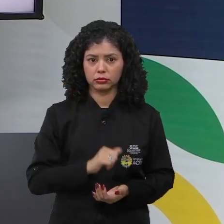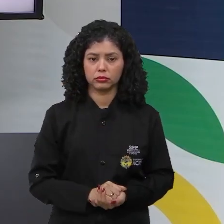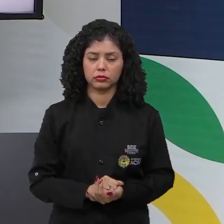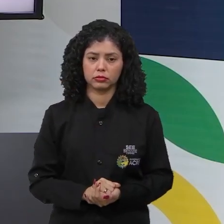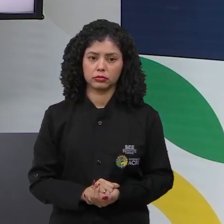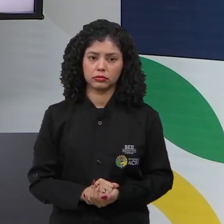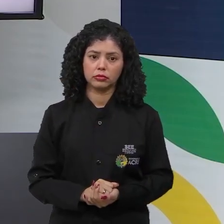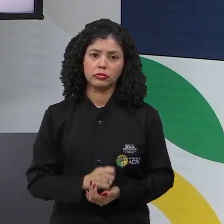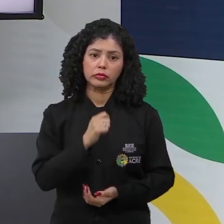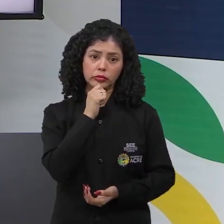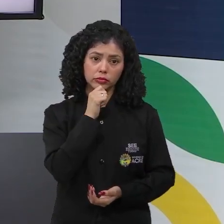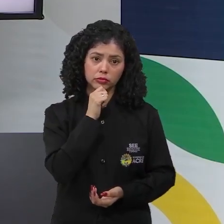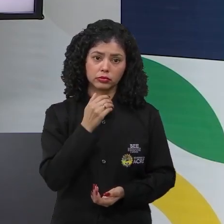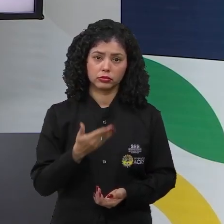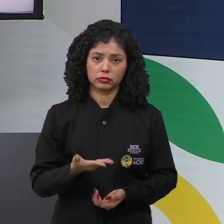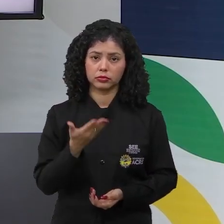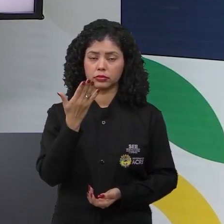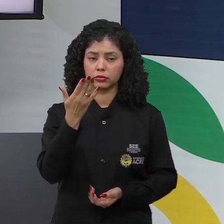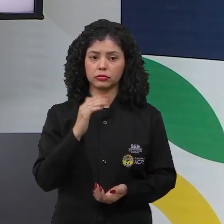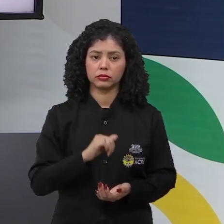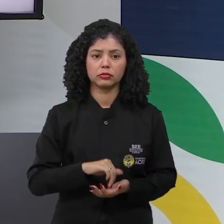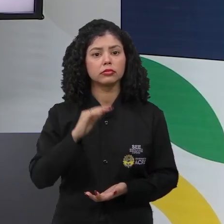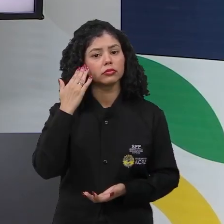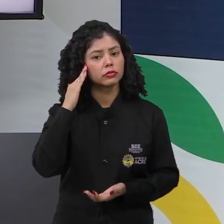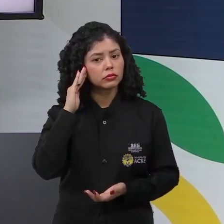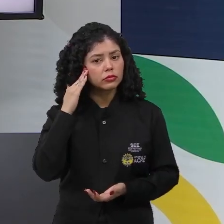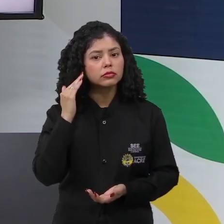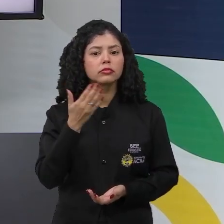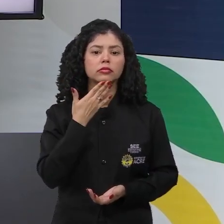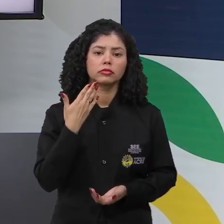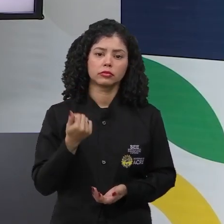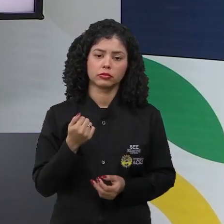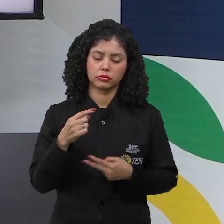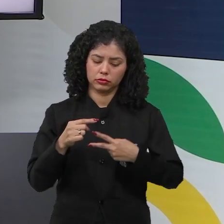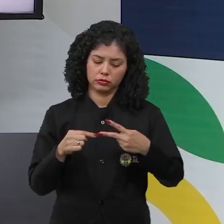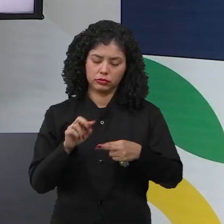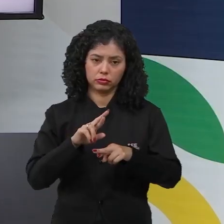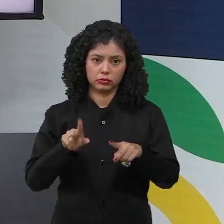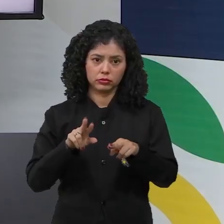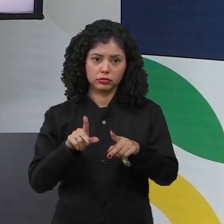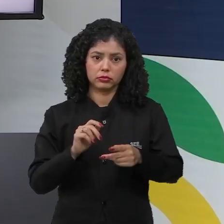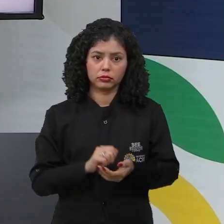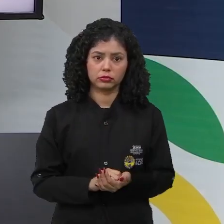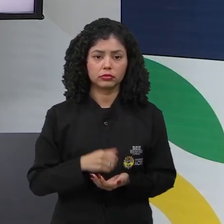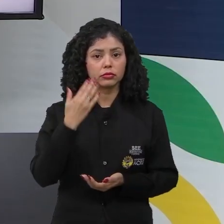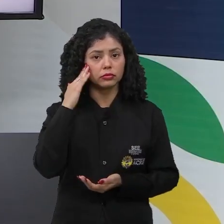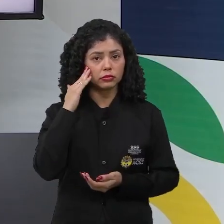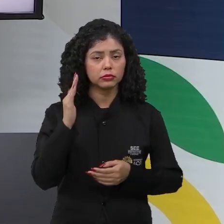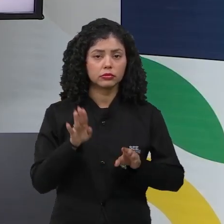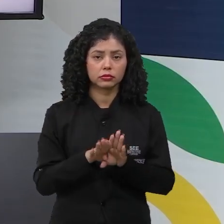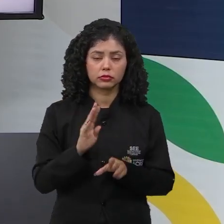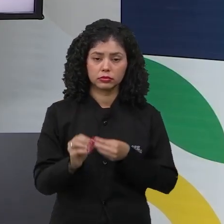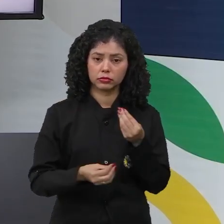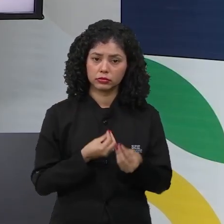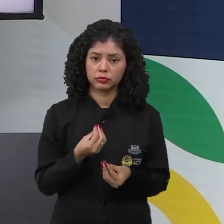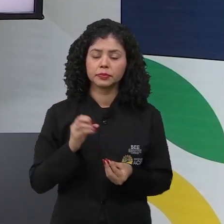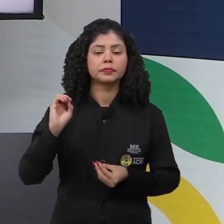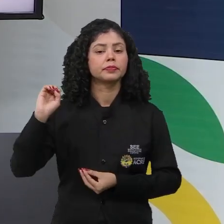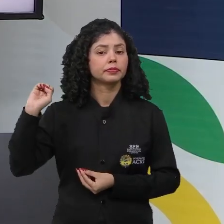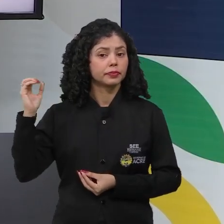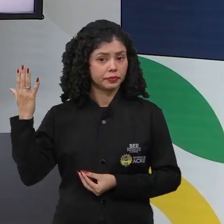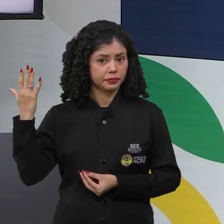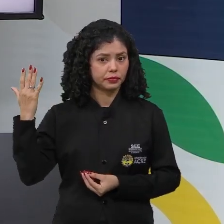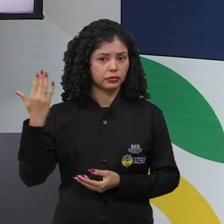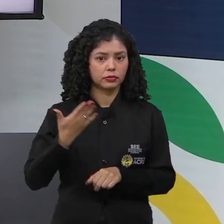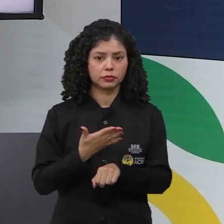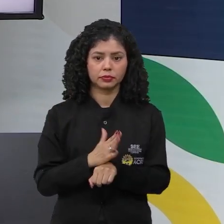vocês. A intenção aqui era que vocês compreendessem essas duas diferenças e compreendessem como isso acontece